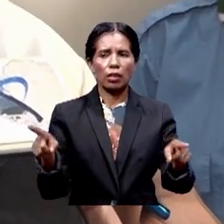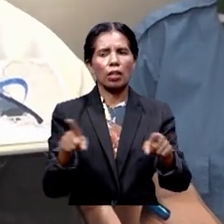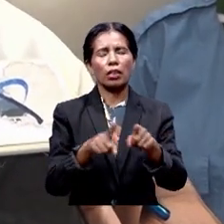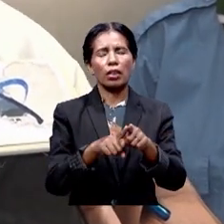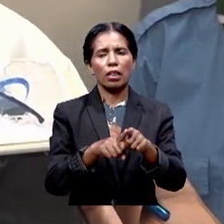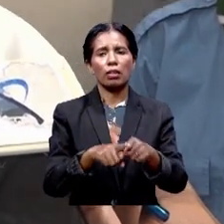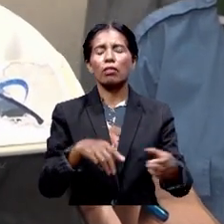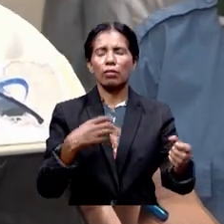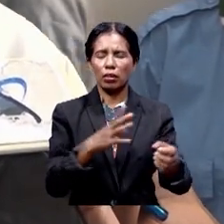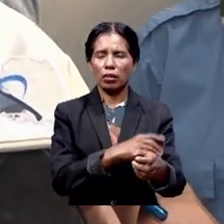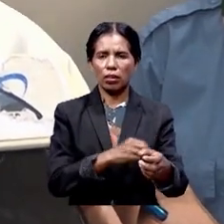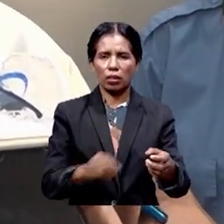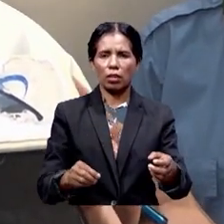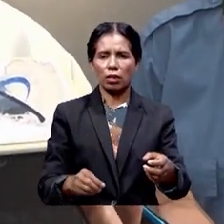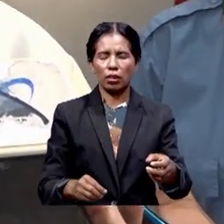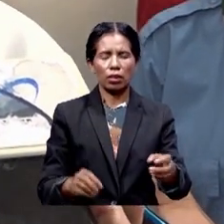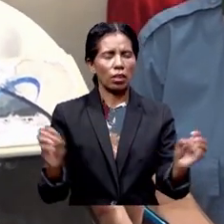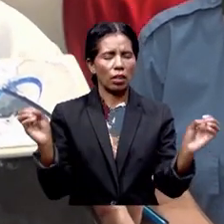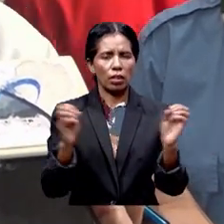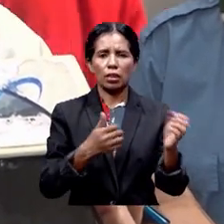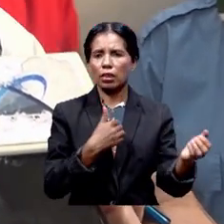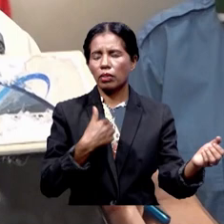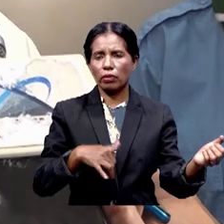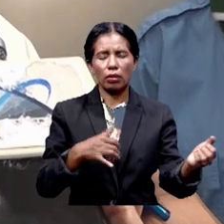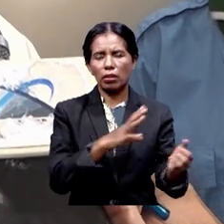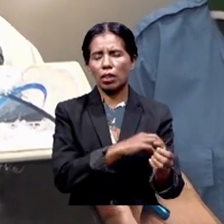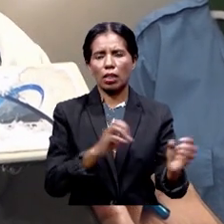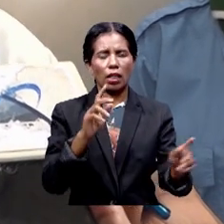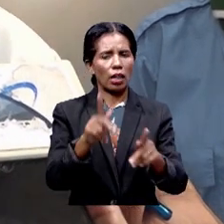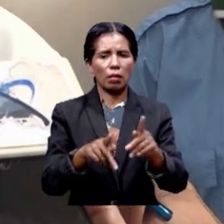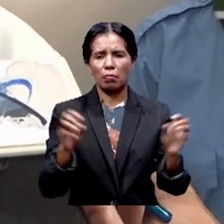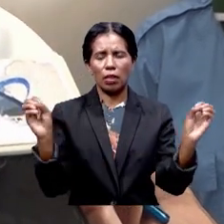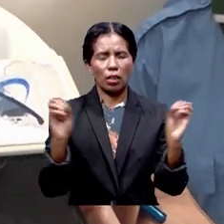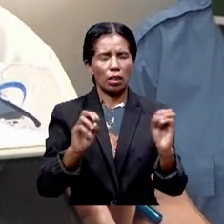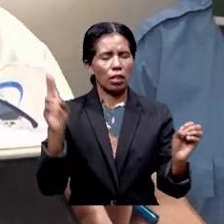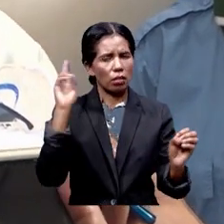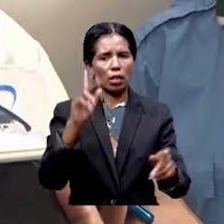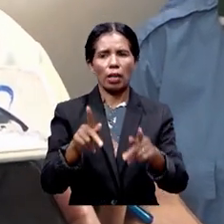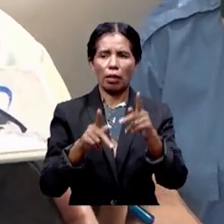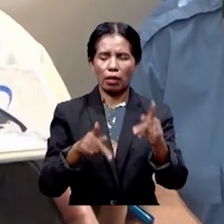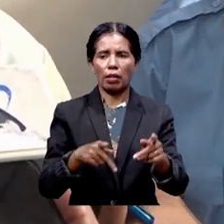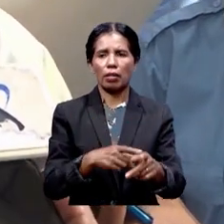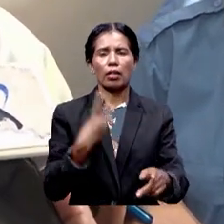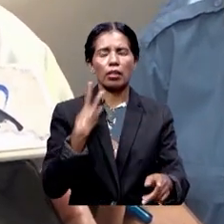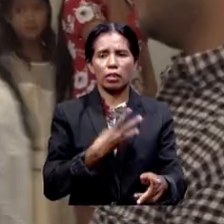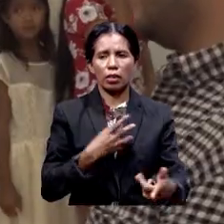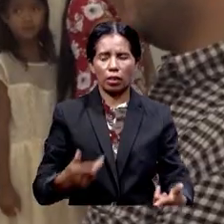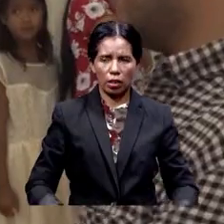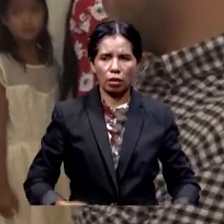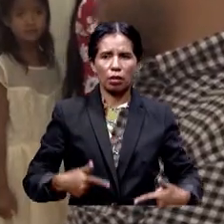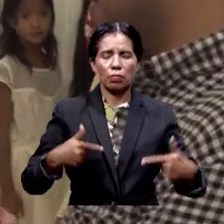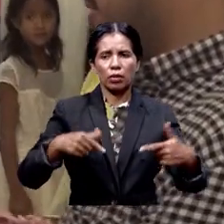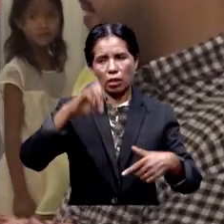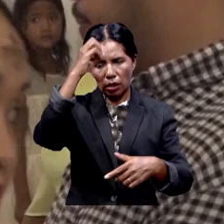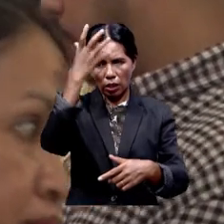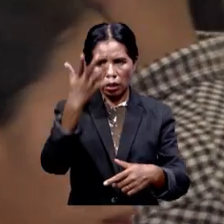viola ida toca bene desentonar u teonta la ia tane e marrona ne ma baro ne duni itania moris grassa